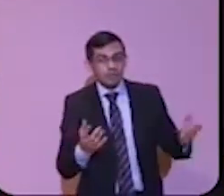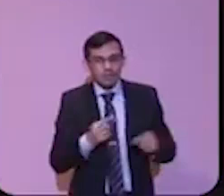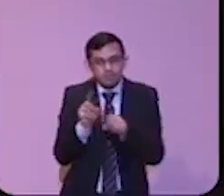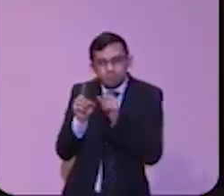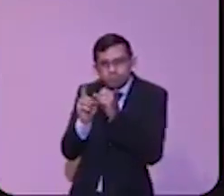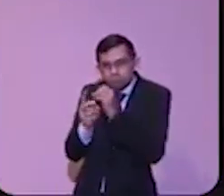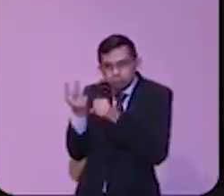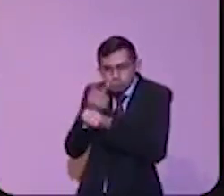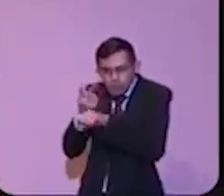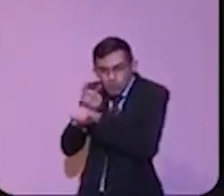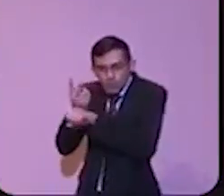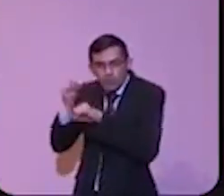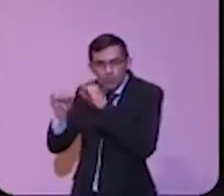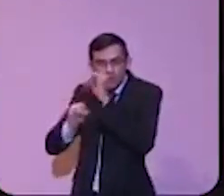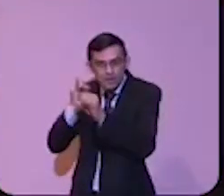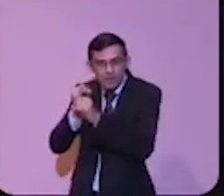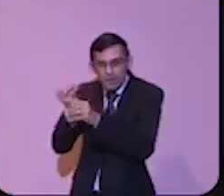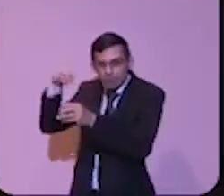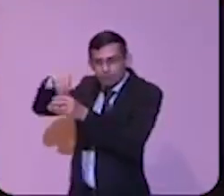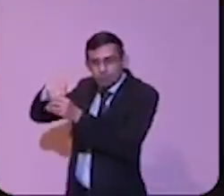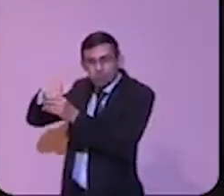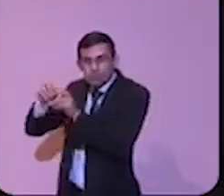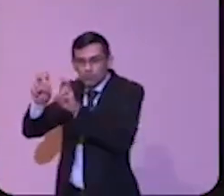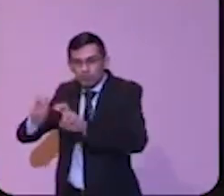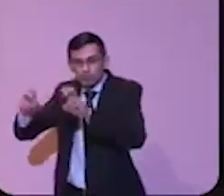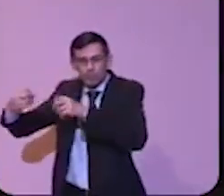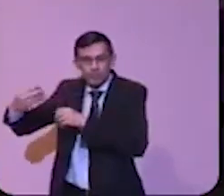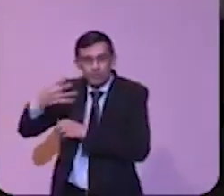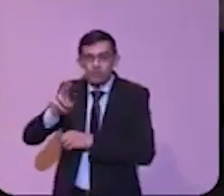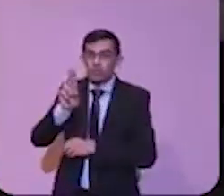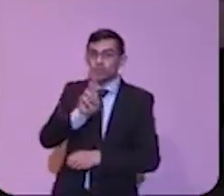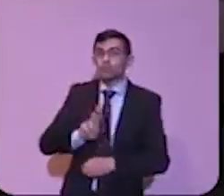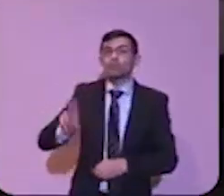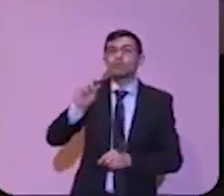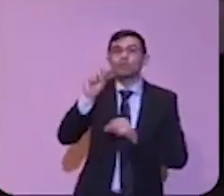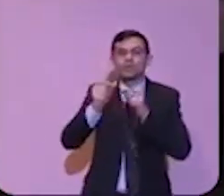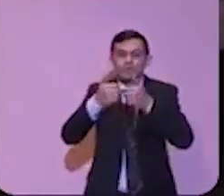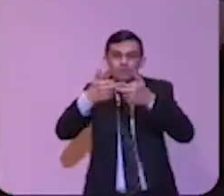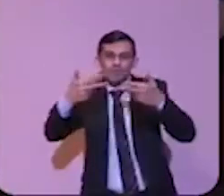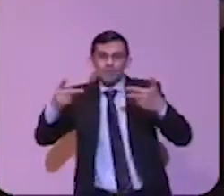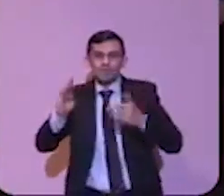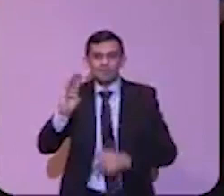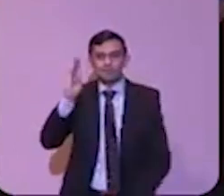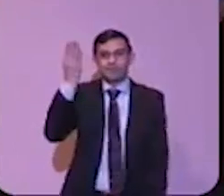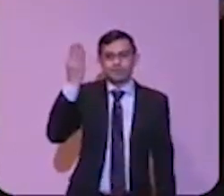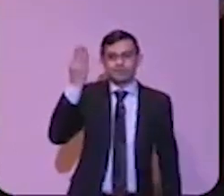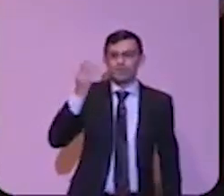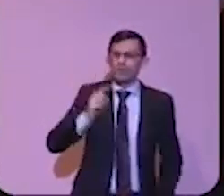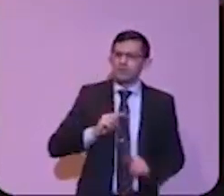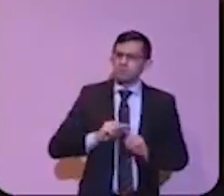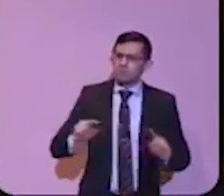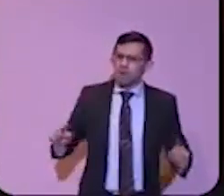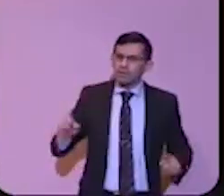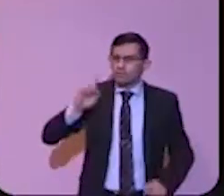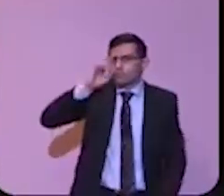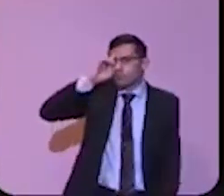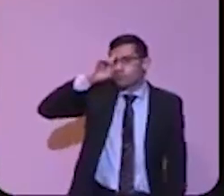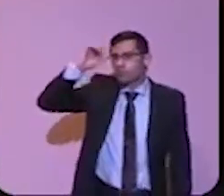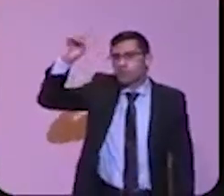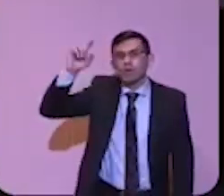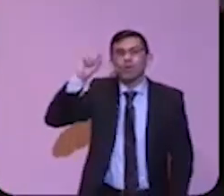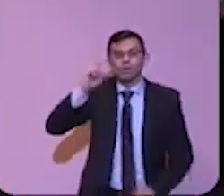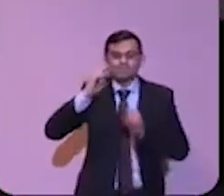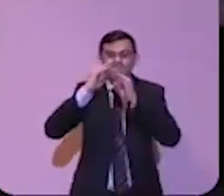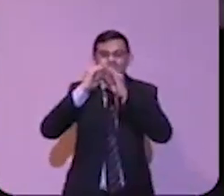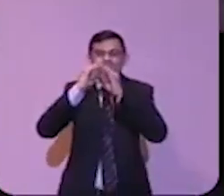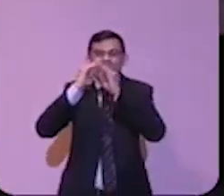na internet, instalei todos eles de novo e continuava usando programas piratas. É interessante porque um dia, num